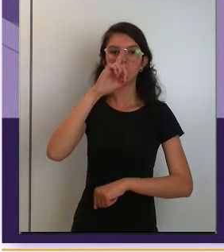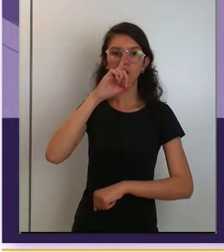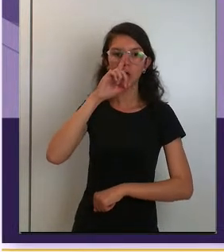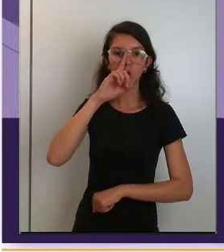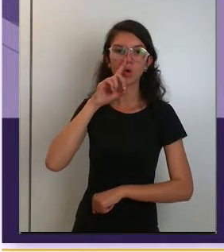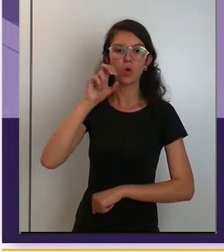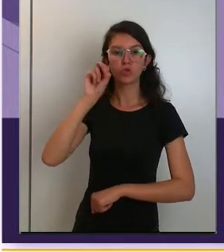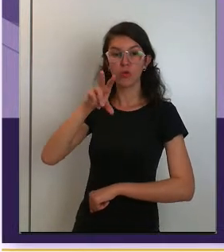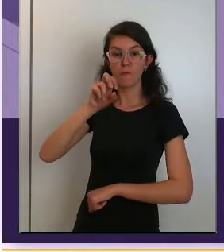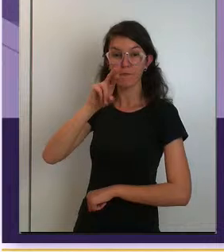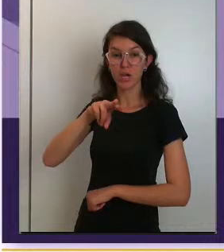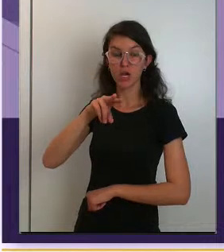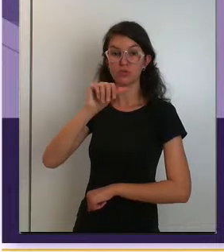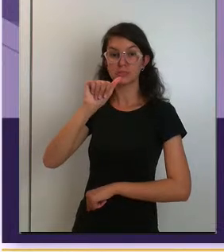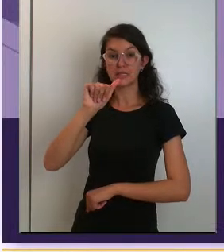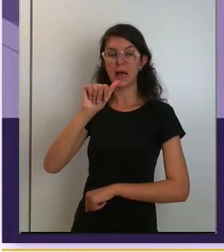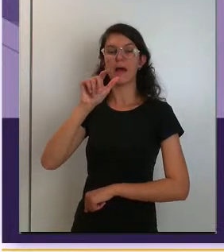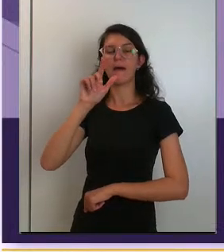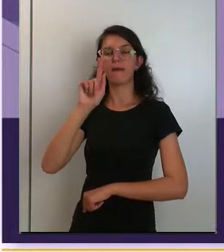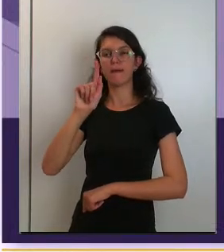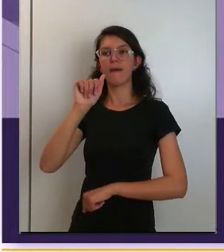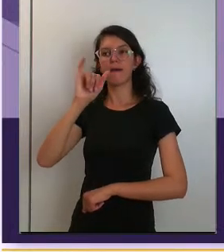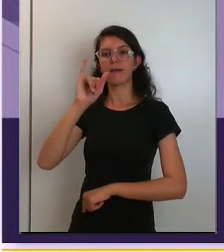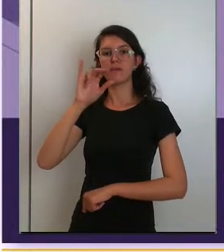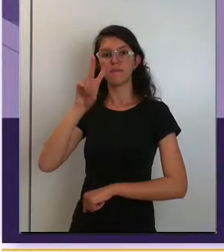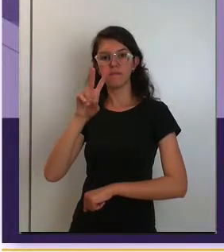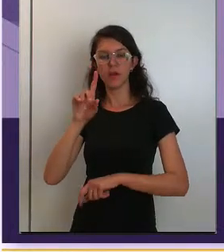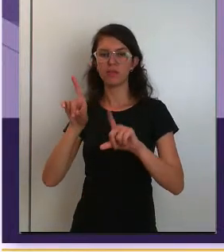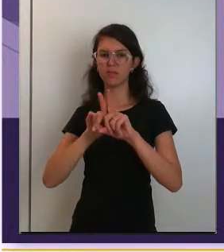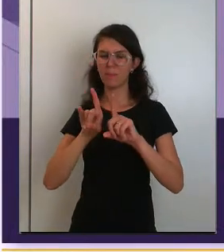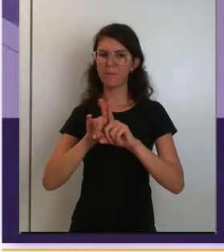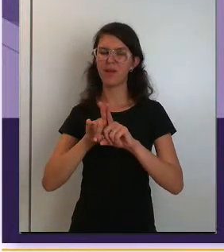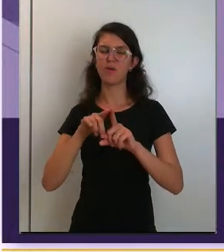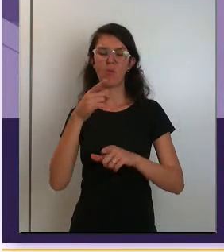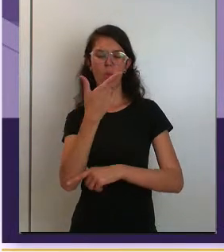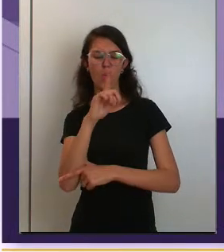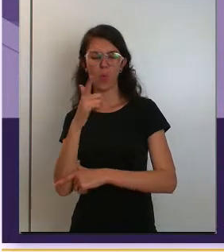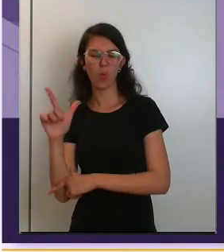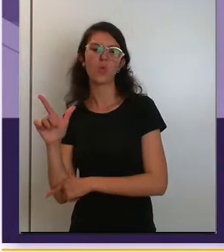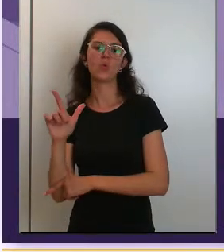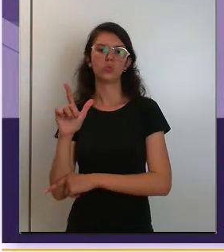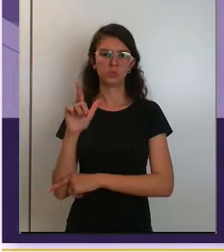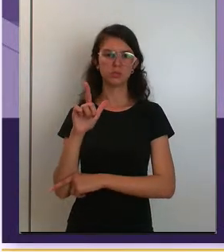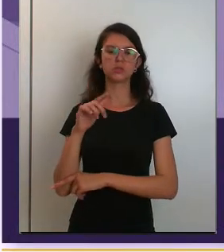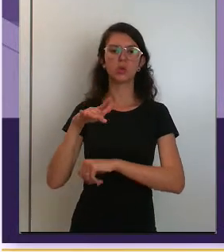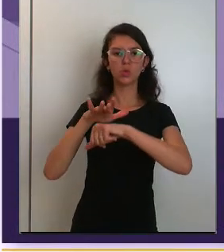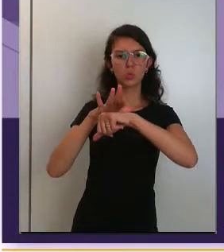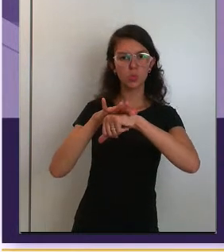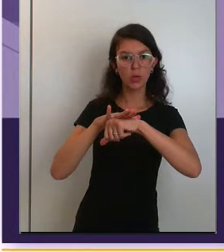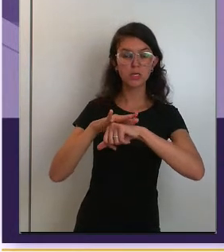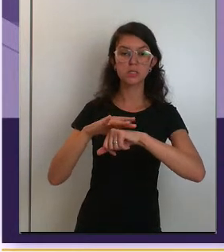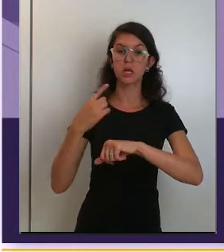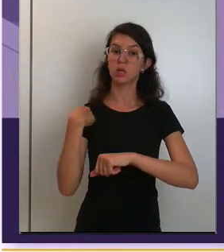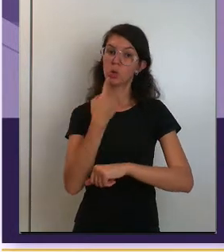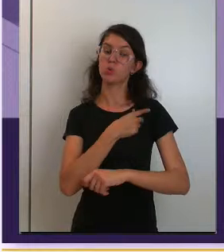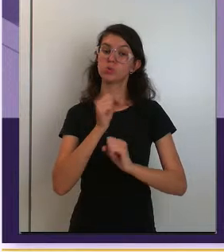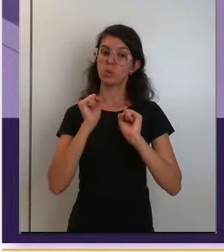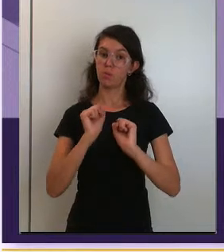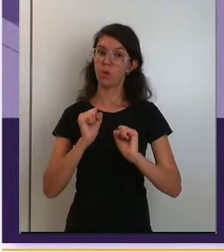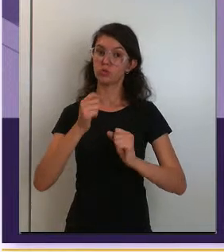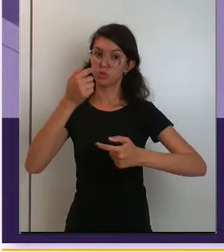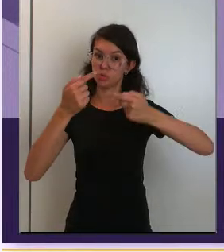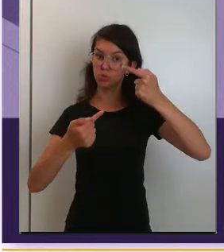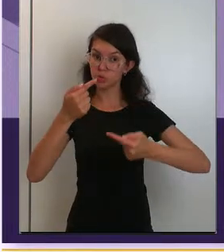de outros vírus de imunodeficiência, mas a gente pode discutir e debater, porque é uma prática